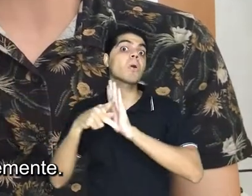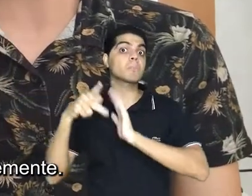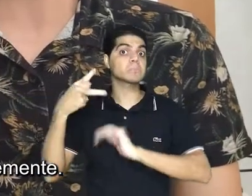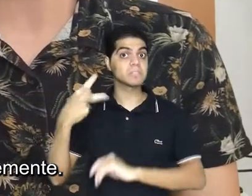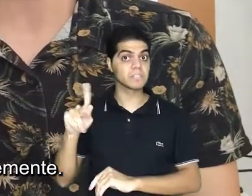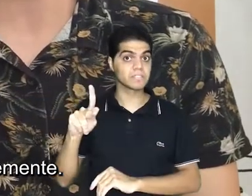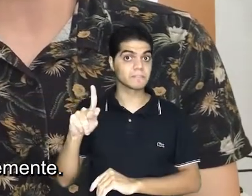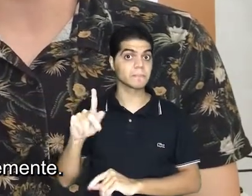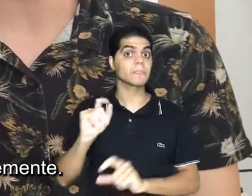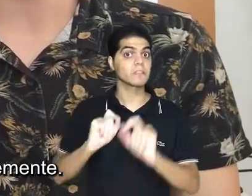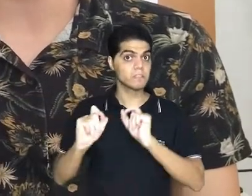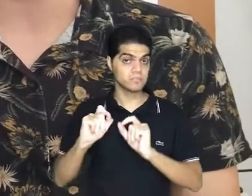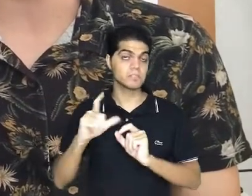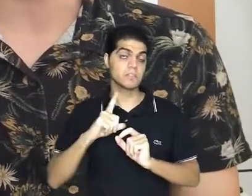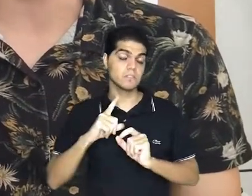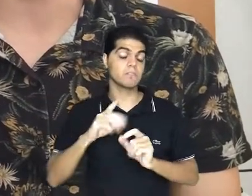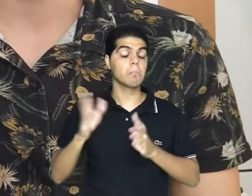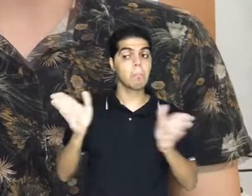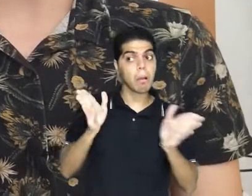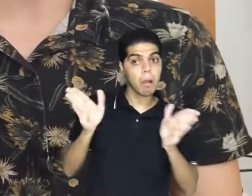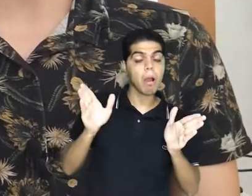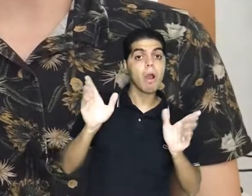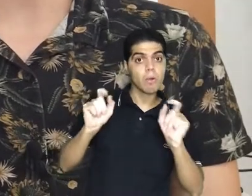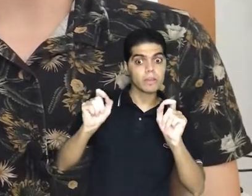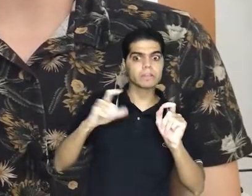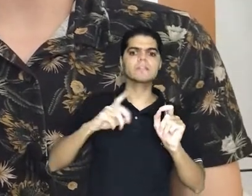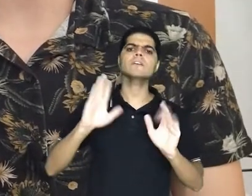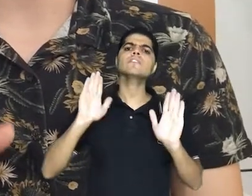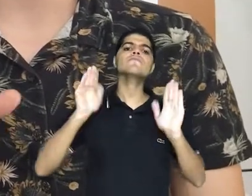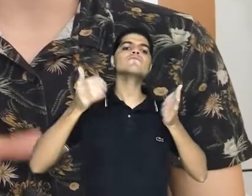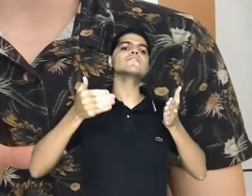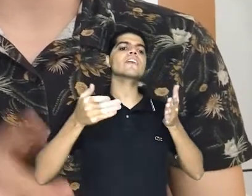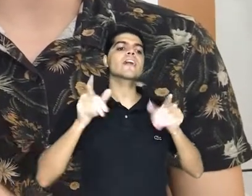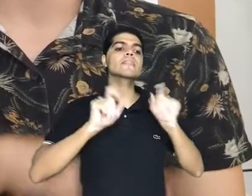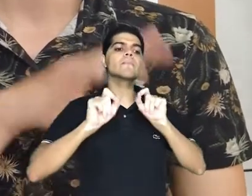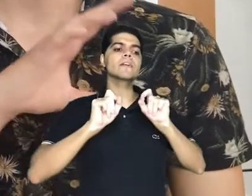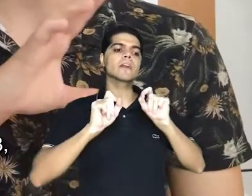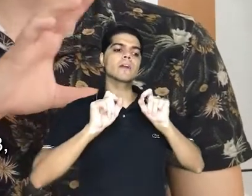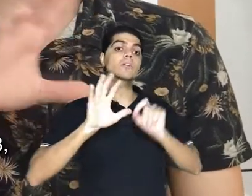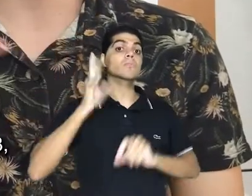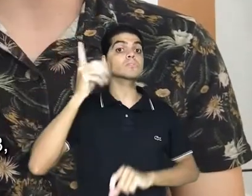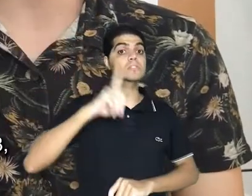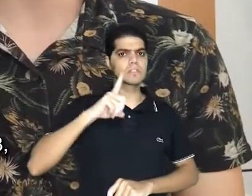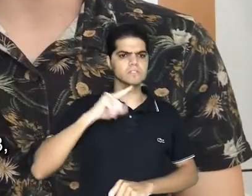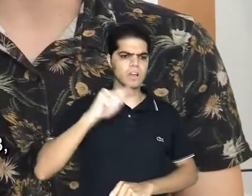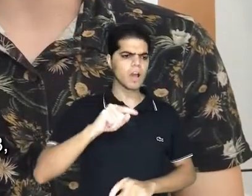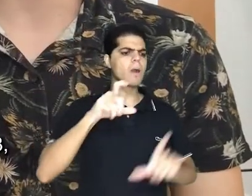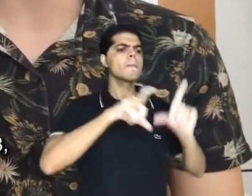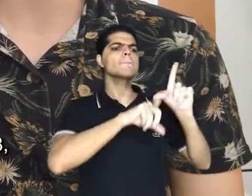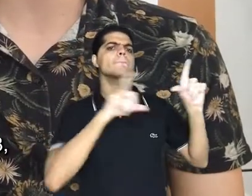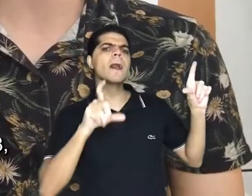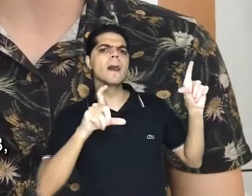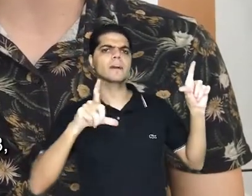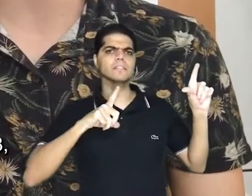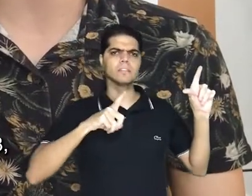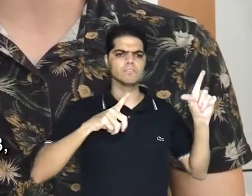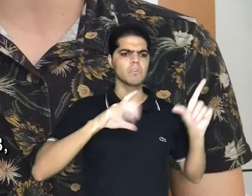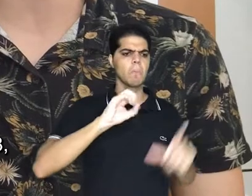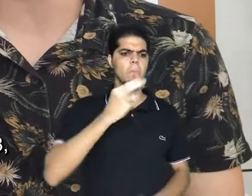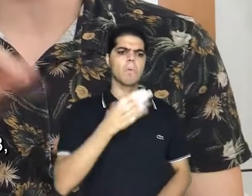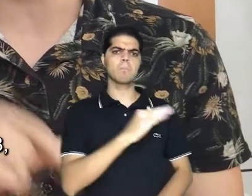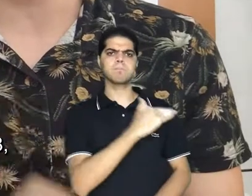e dando a ele poderes amplos evidentemente E aí enfim nós temos Aquela tradicional Independência ou Morte de